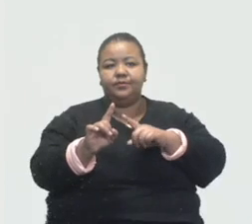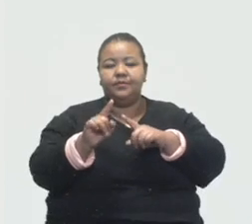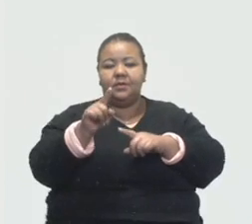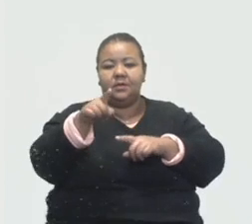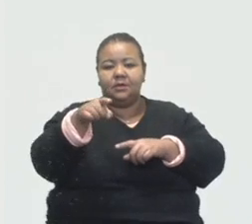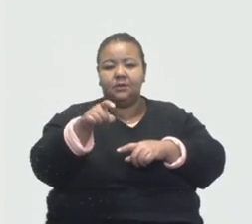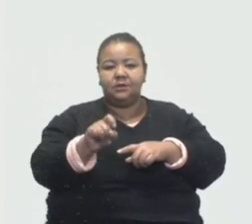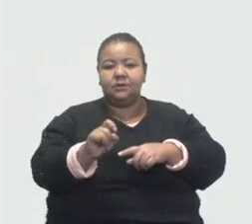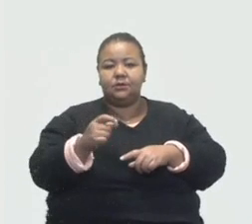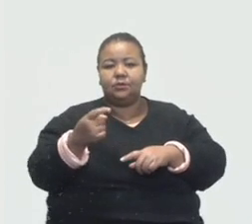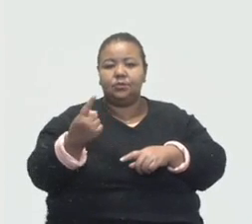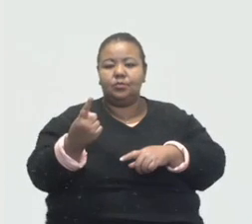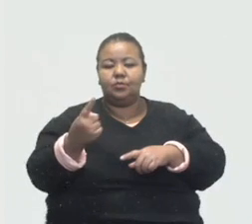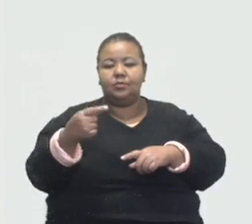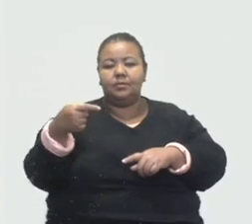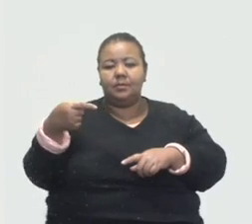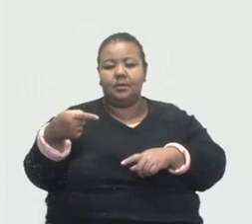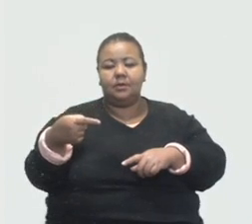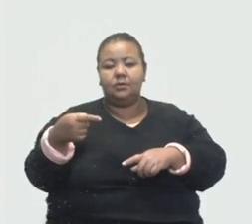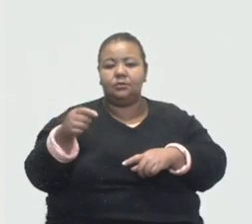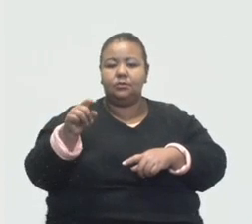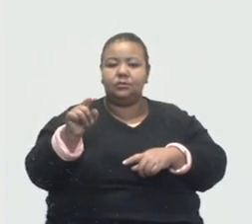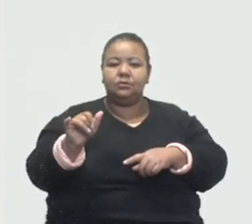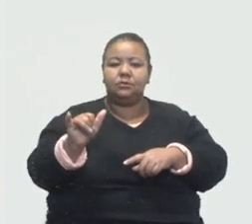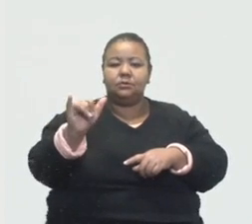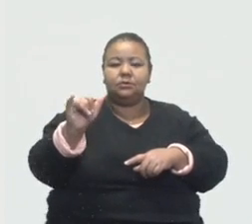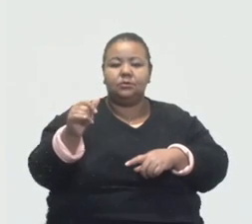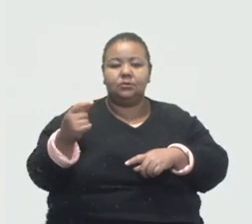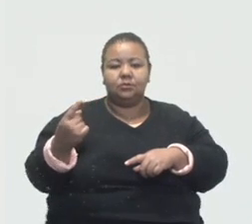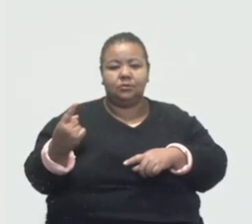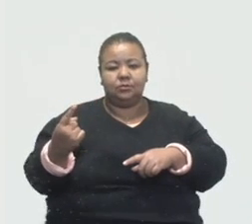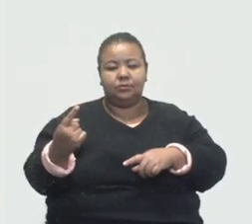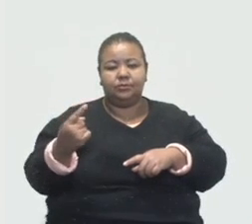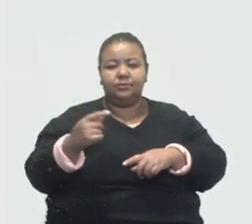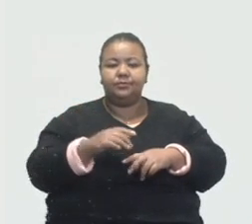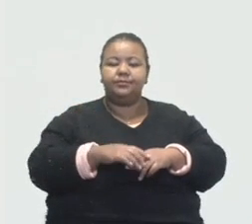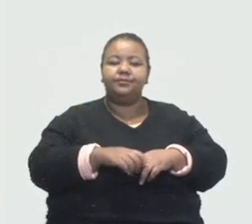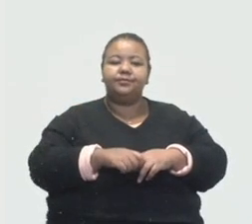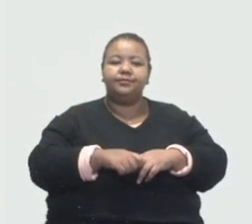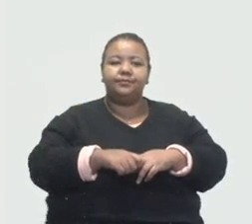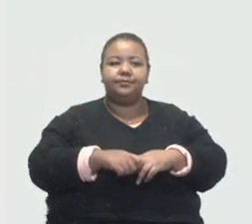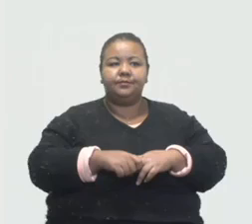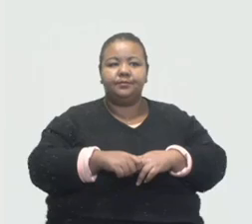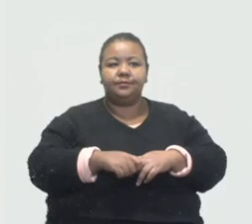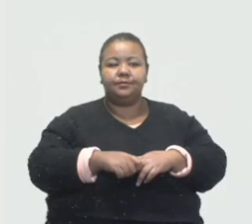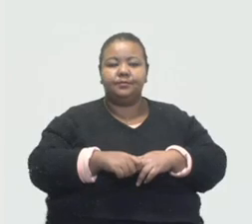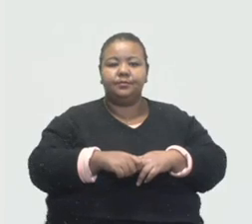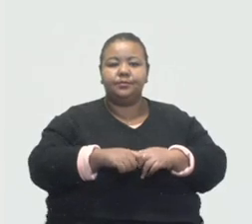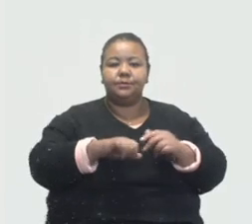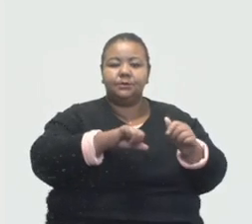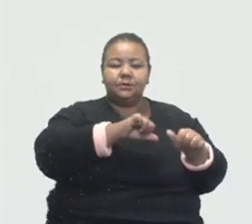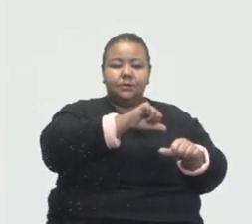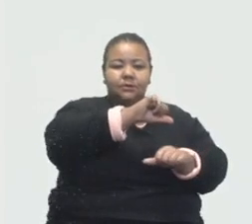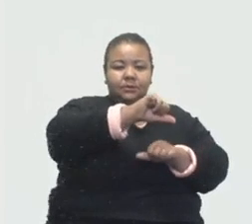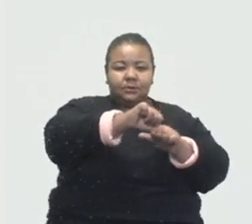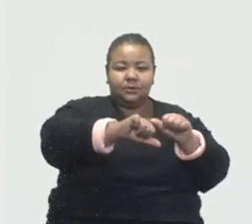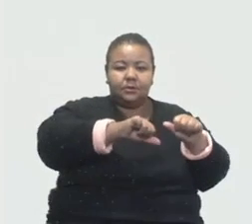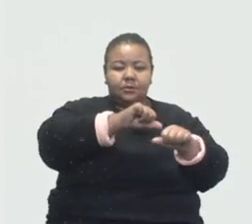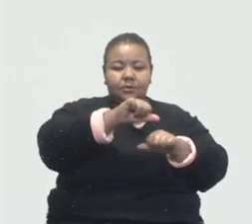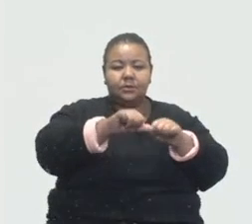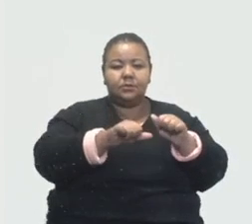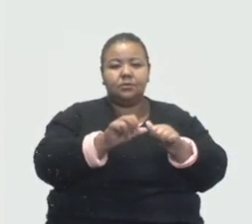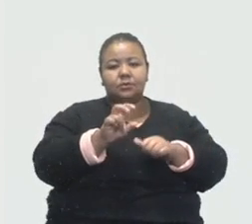x1 menos y1. E a nossa transformação de